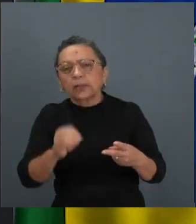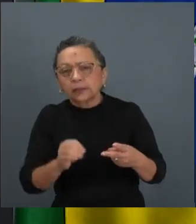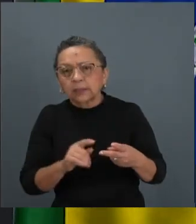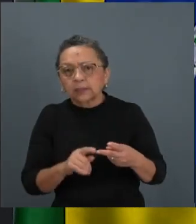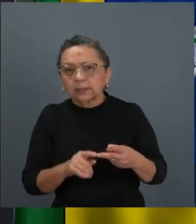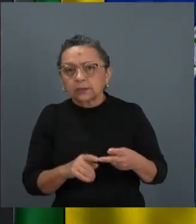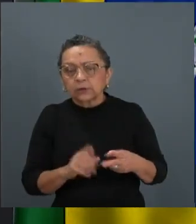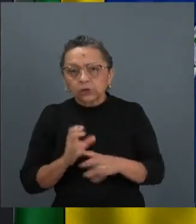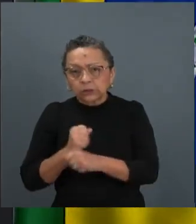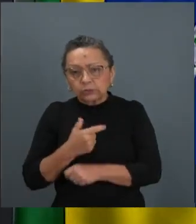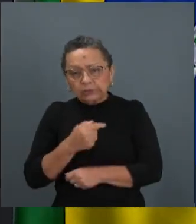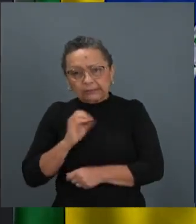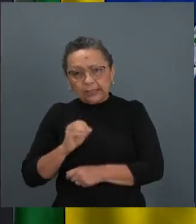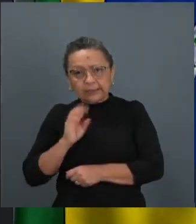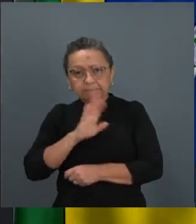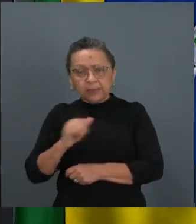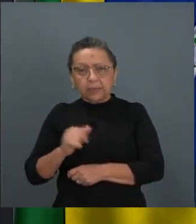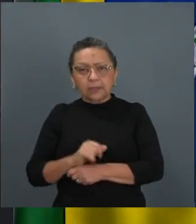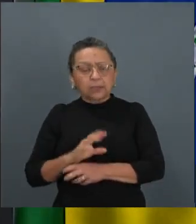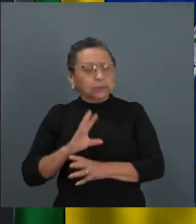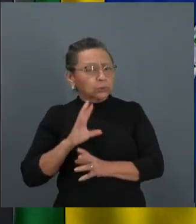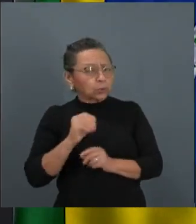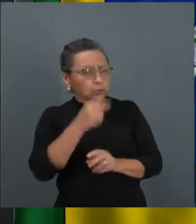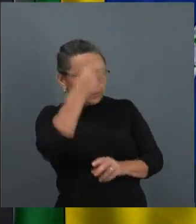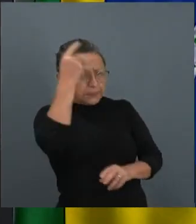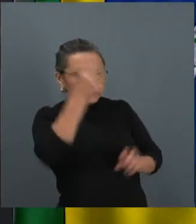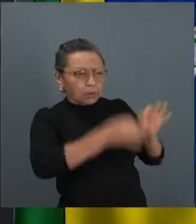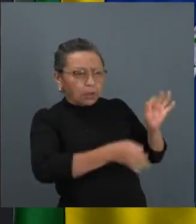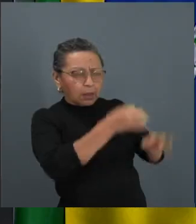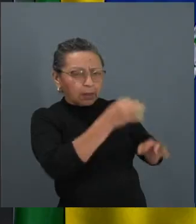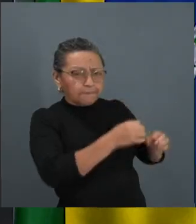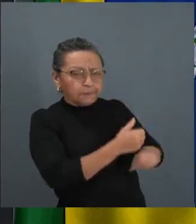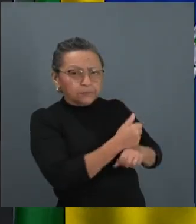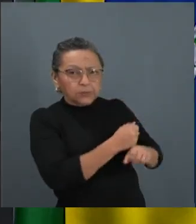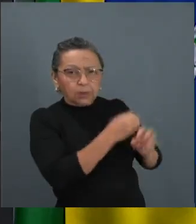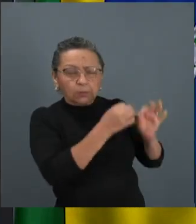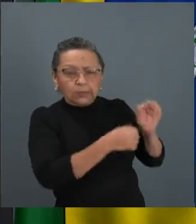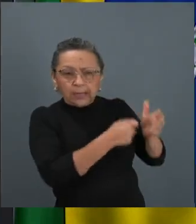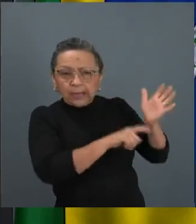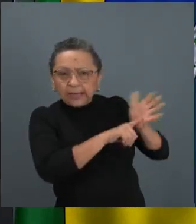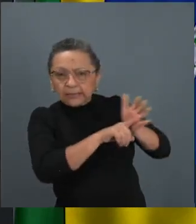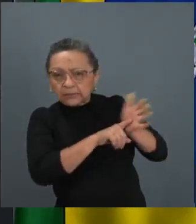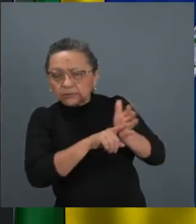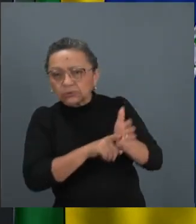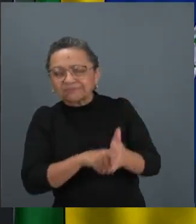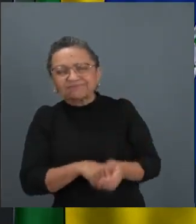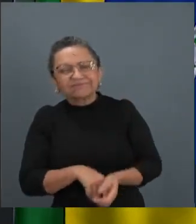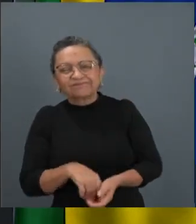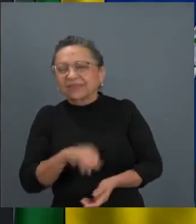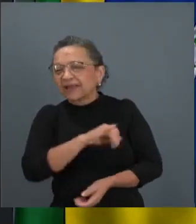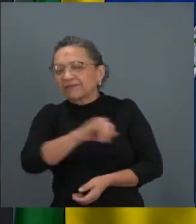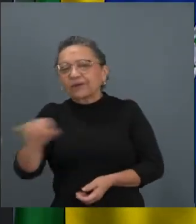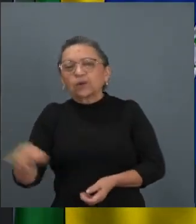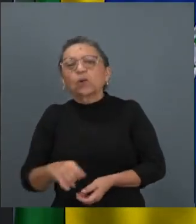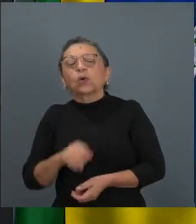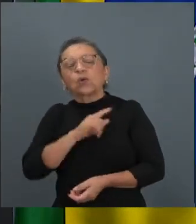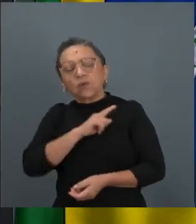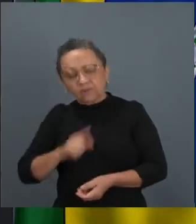que se debruçaram sobre o tema dizem, o governo mente. Mais uma vez o governo mente, mas o ministro Haddad